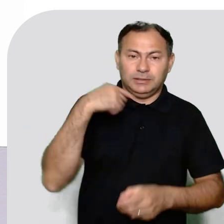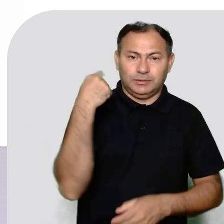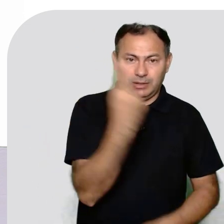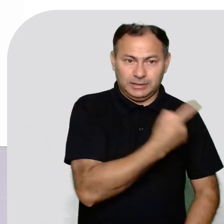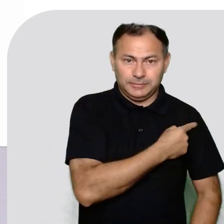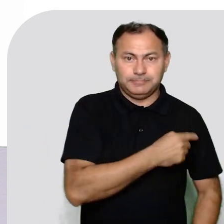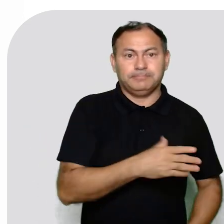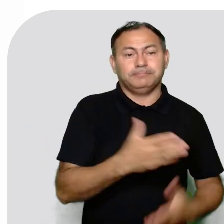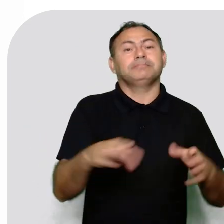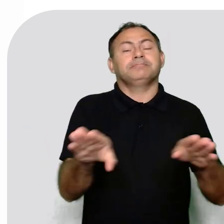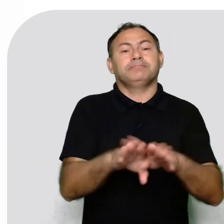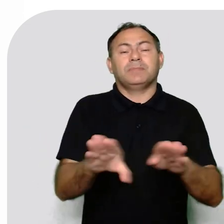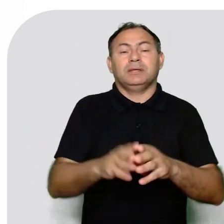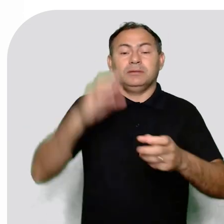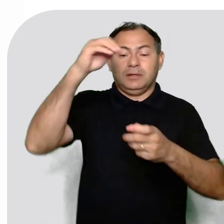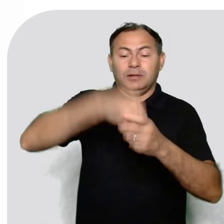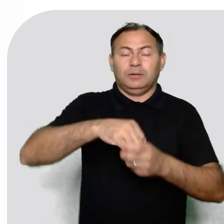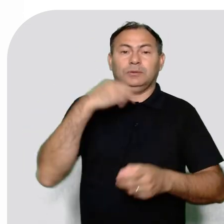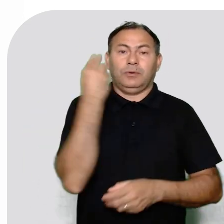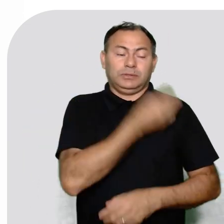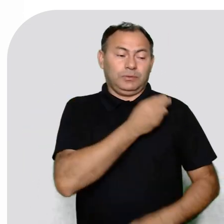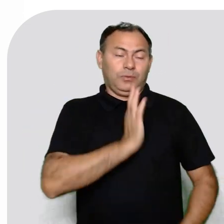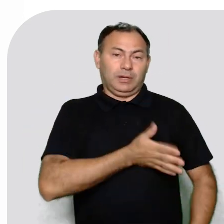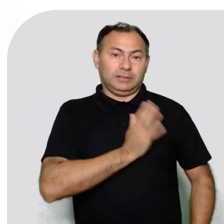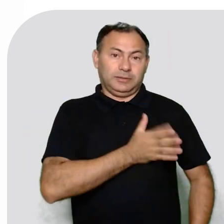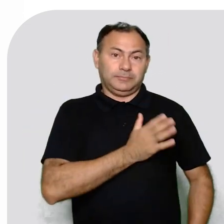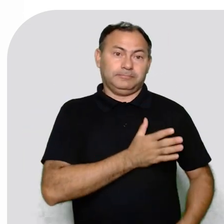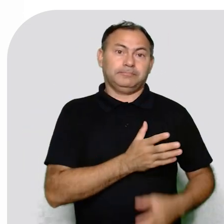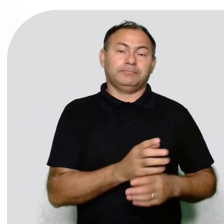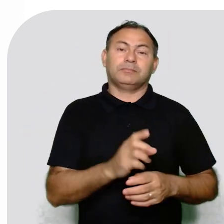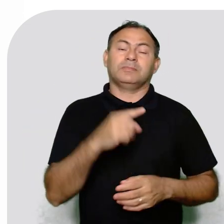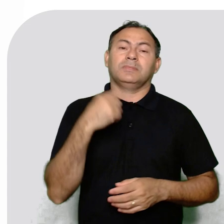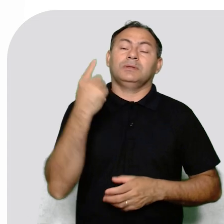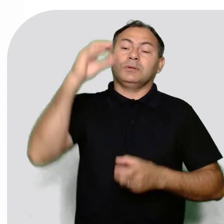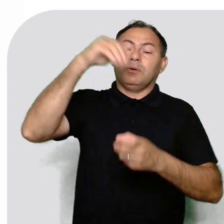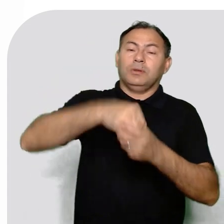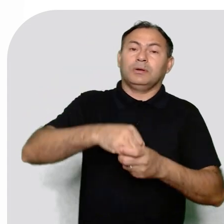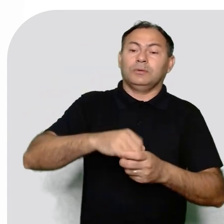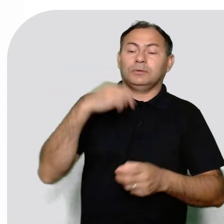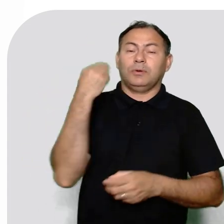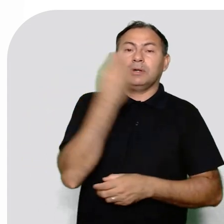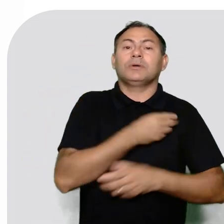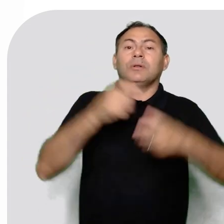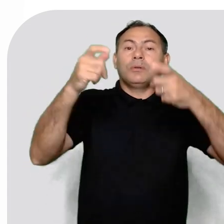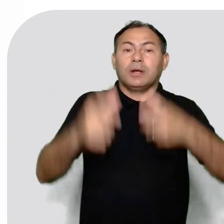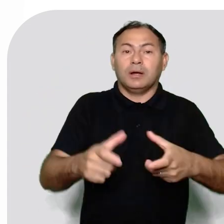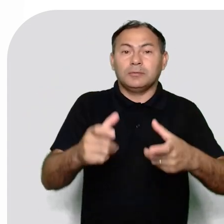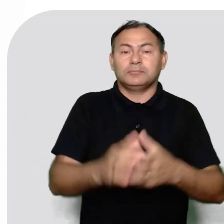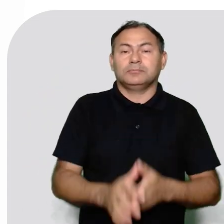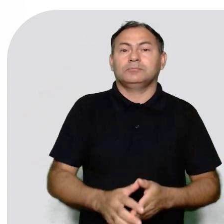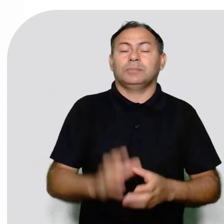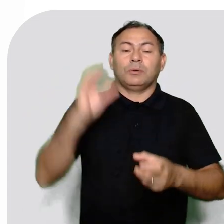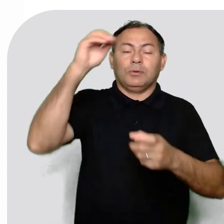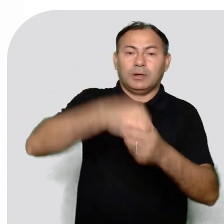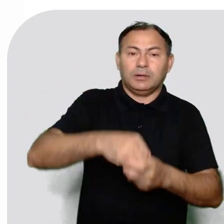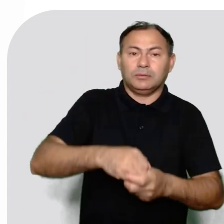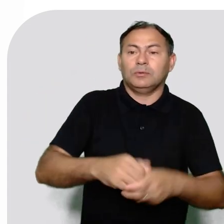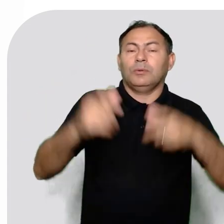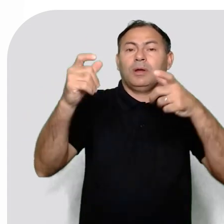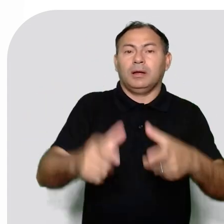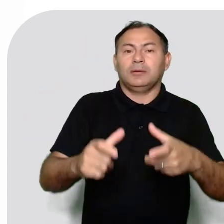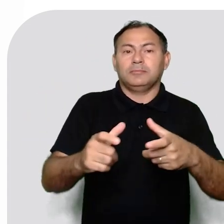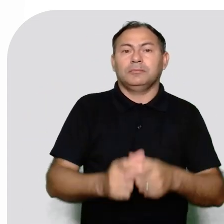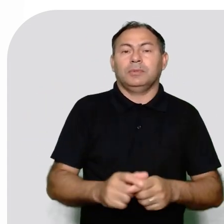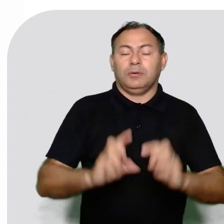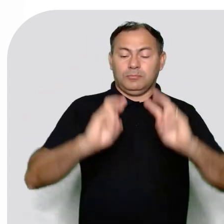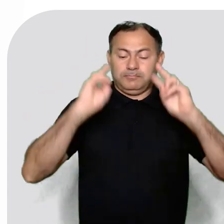de nós. Também habitam o nosso coração. Isso nos coloca no nosso lugar, nos coloca num